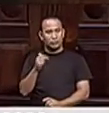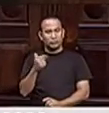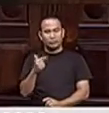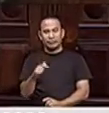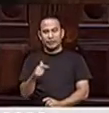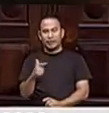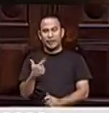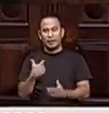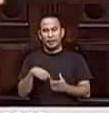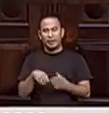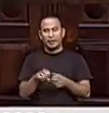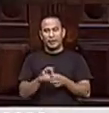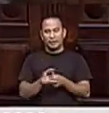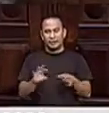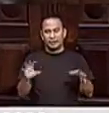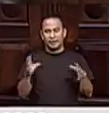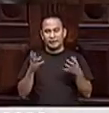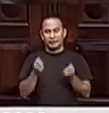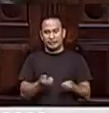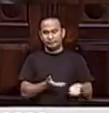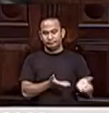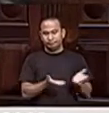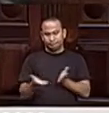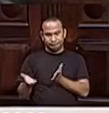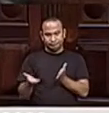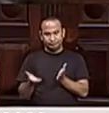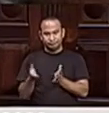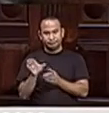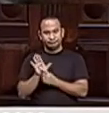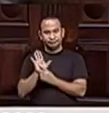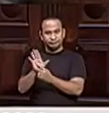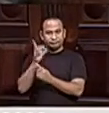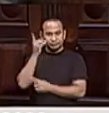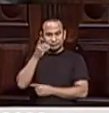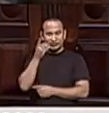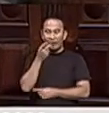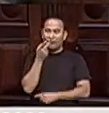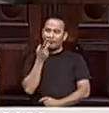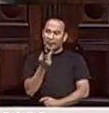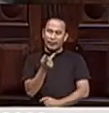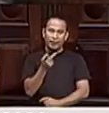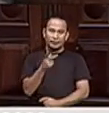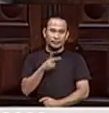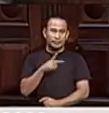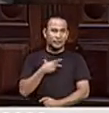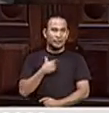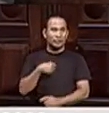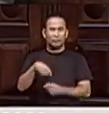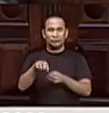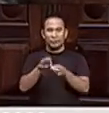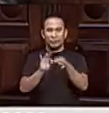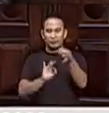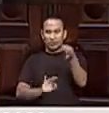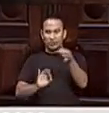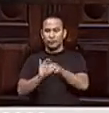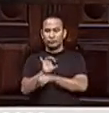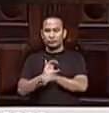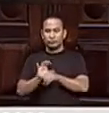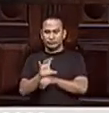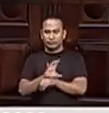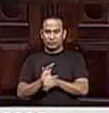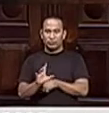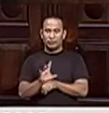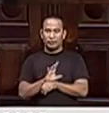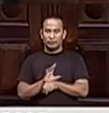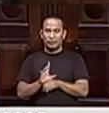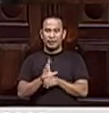teria permitido a apresentação dos deputados. Ele teria dito assim: estão rasgando a Constituição